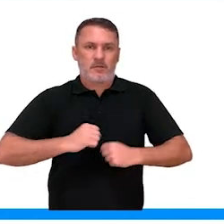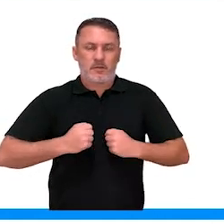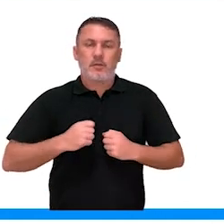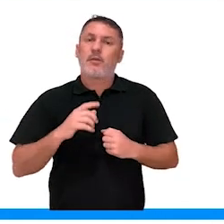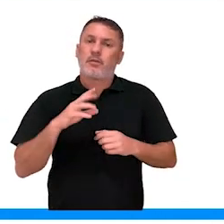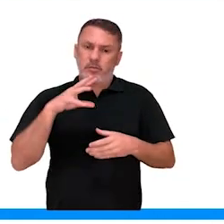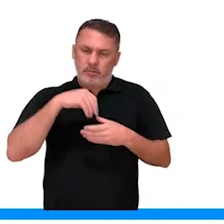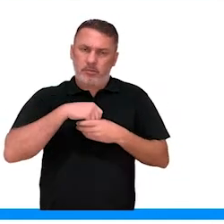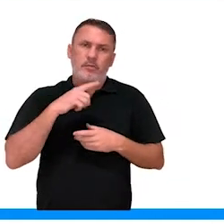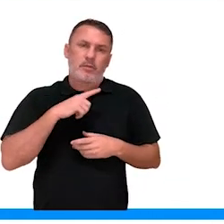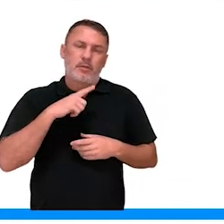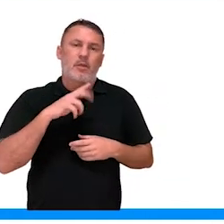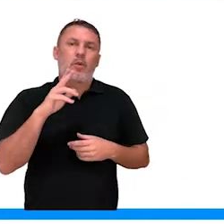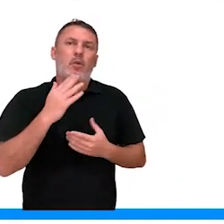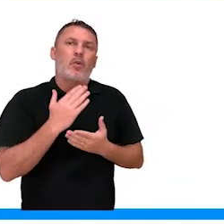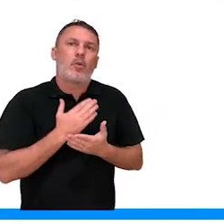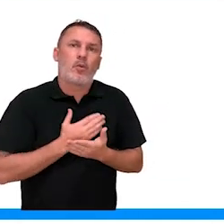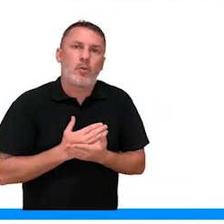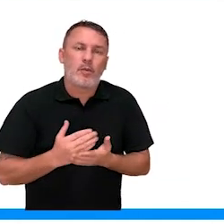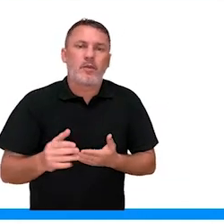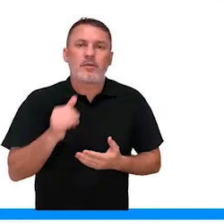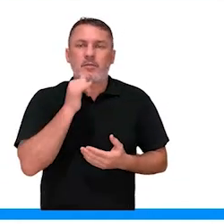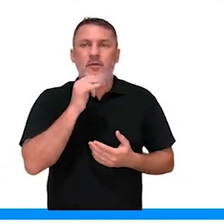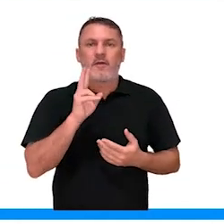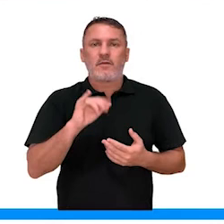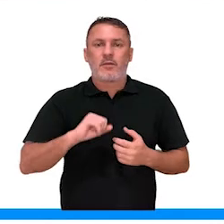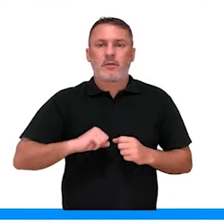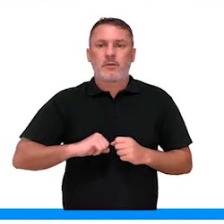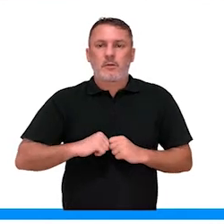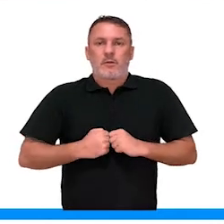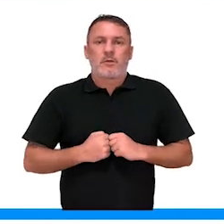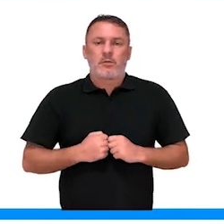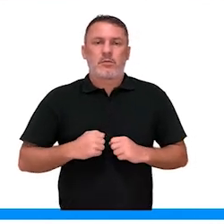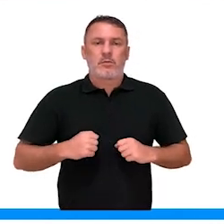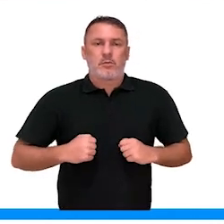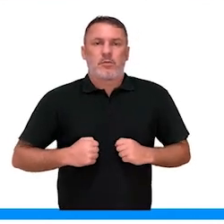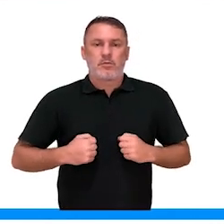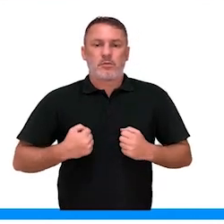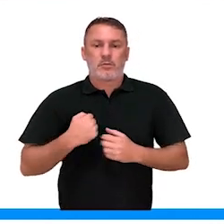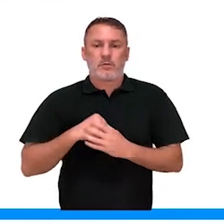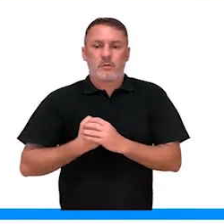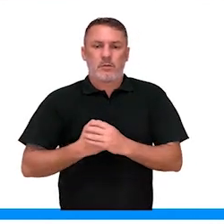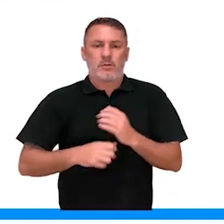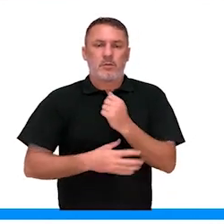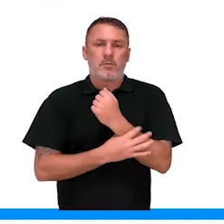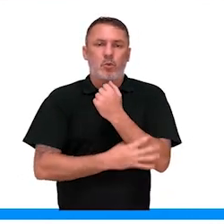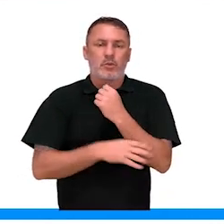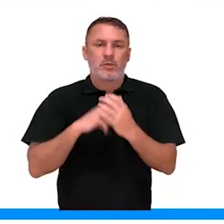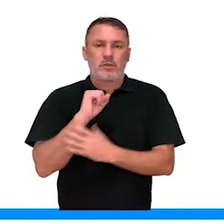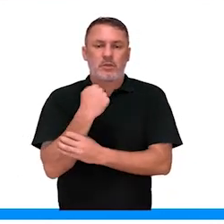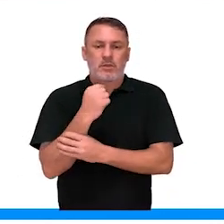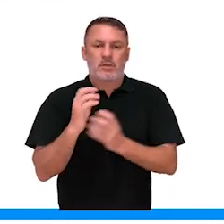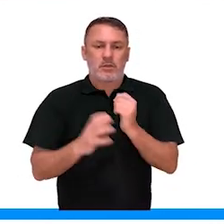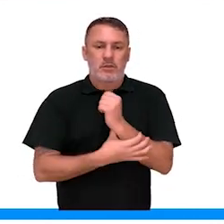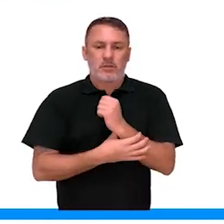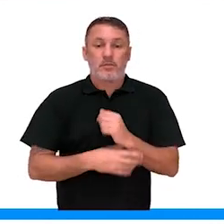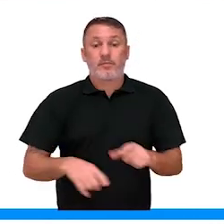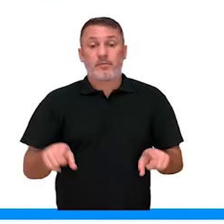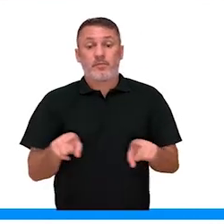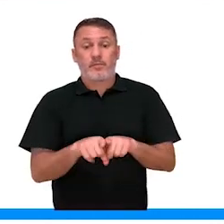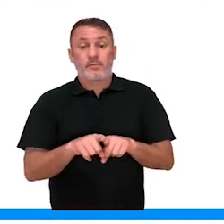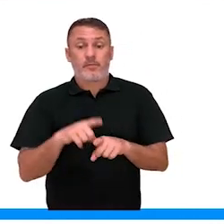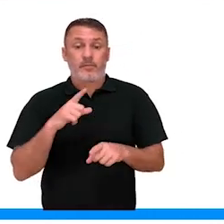uma disponibilidade dele para iniciar a contração muscular, para iniciar as sinapses, que é o processo de